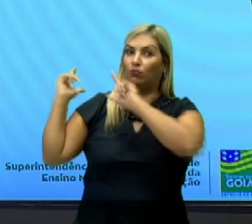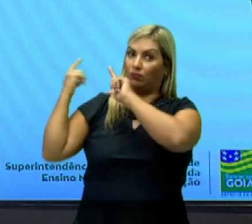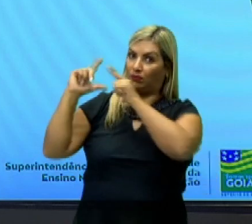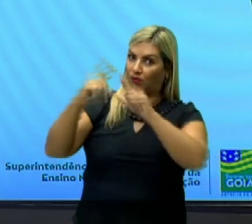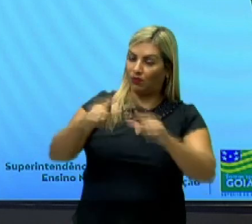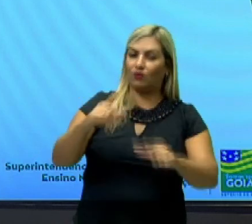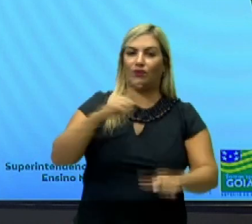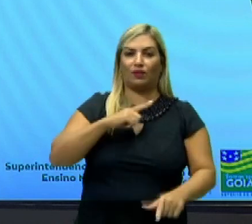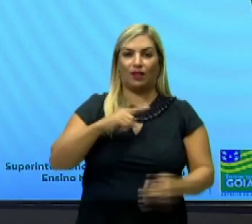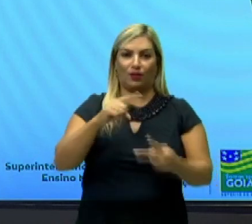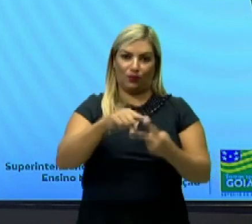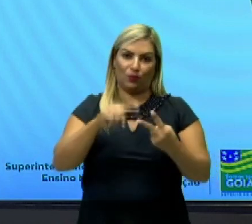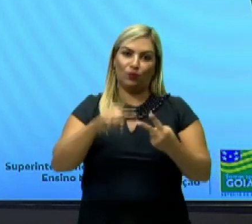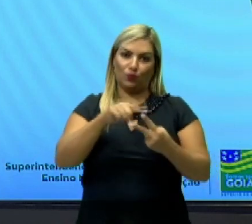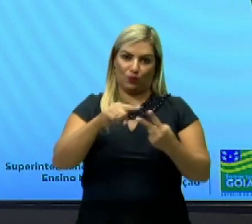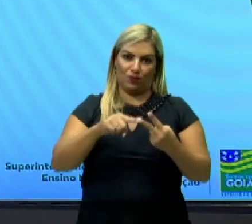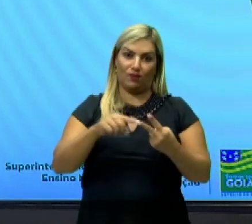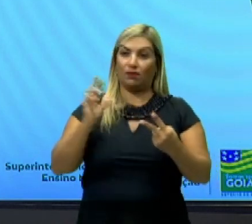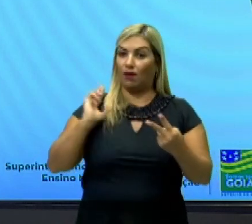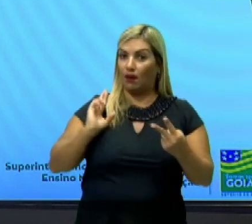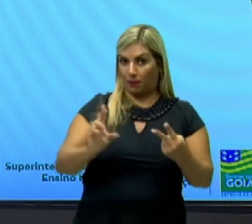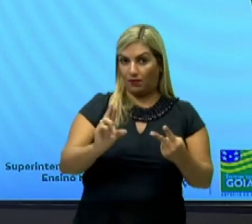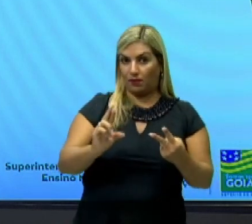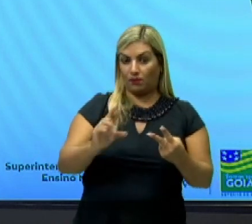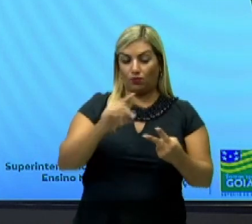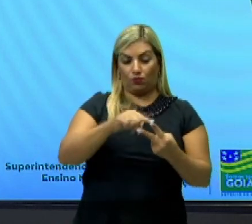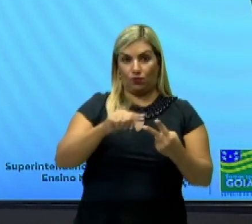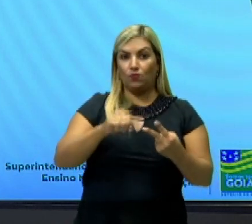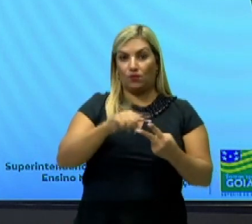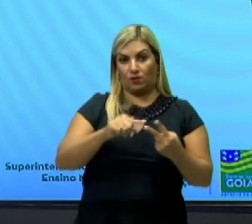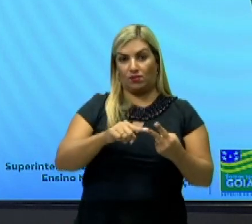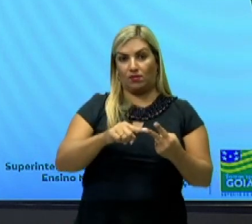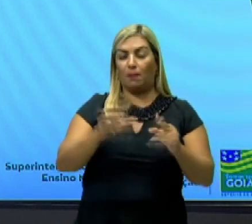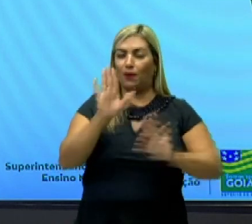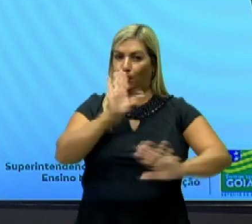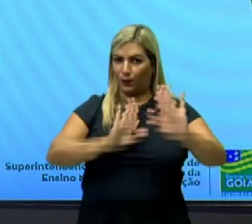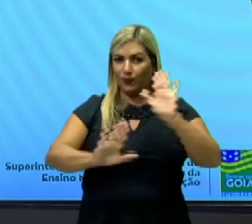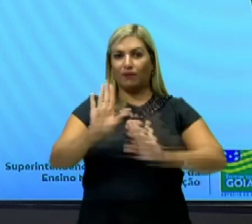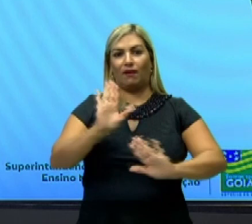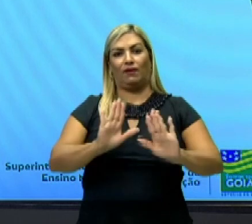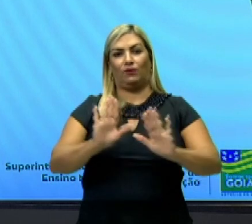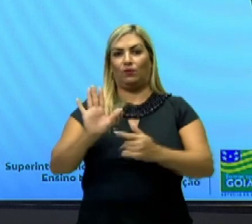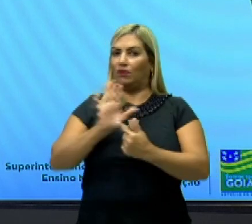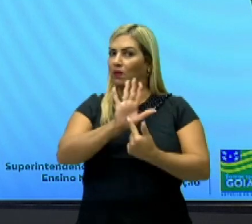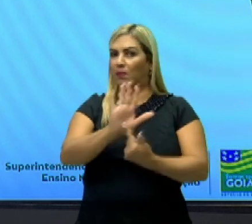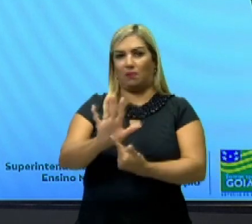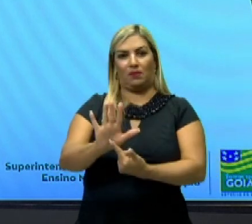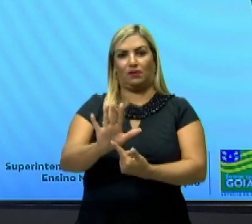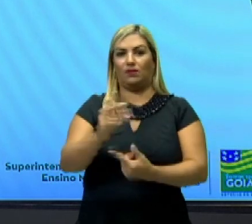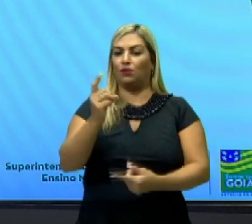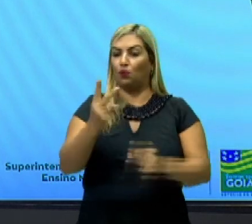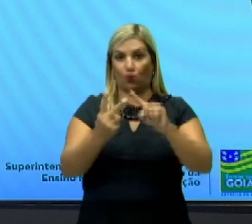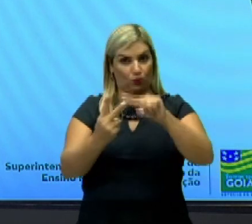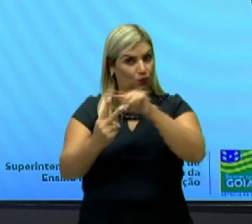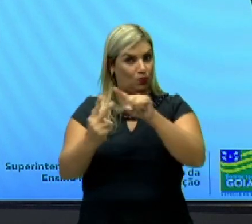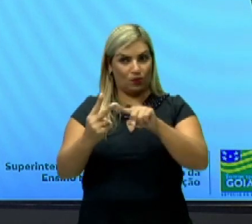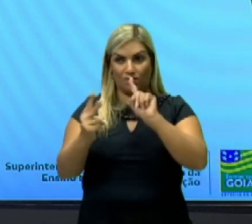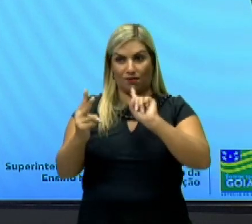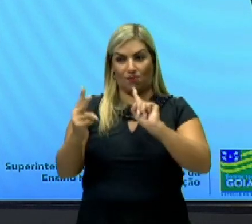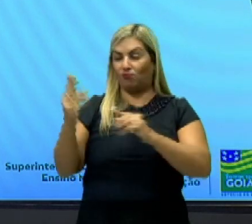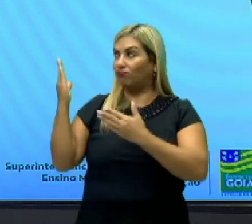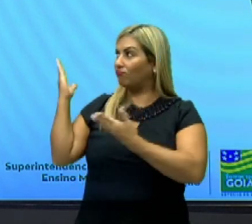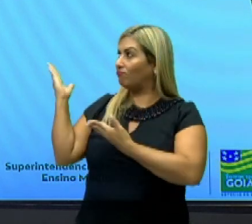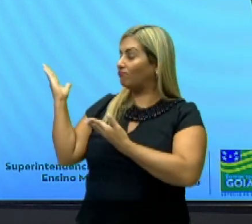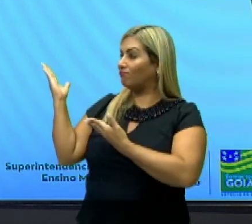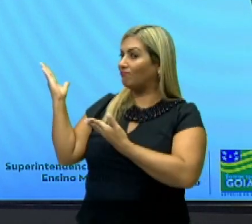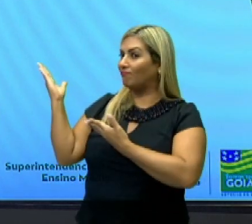vamos ter duas representações, que são essas duas aqui. Só que cuidado, não aparece só essas duas para você, tá? E